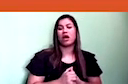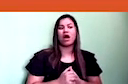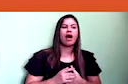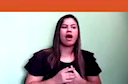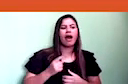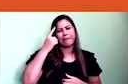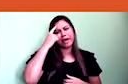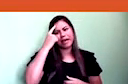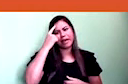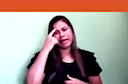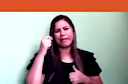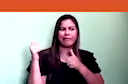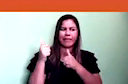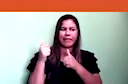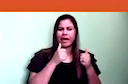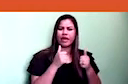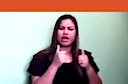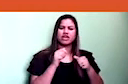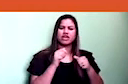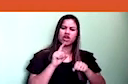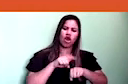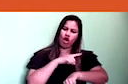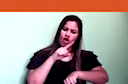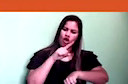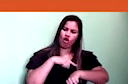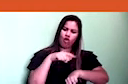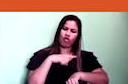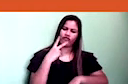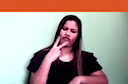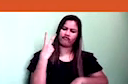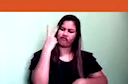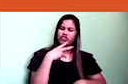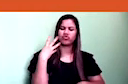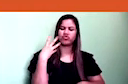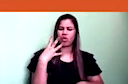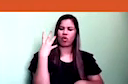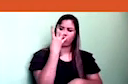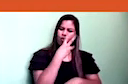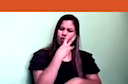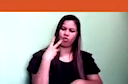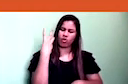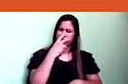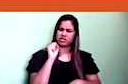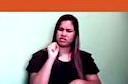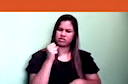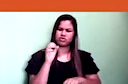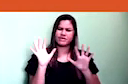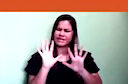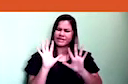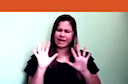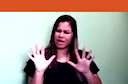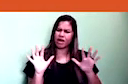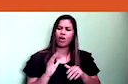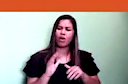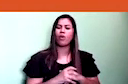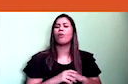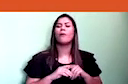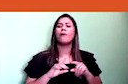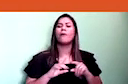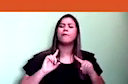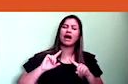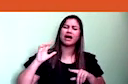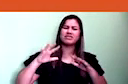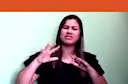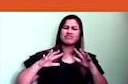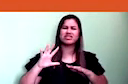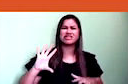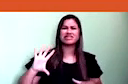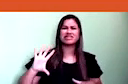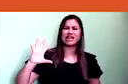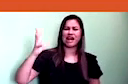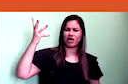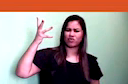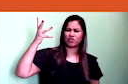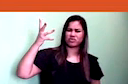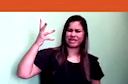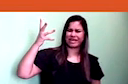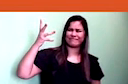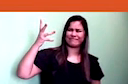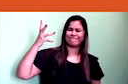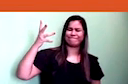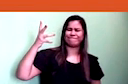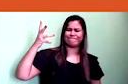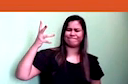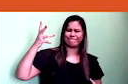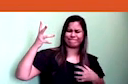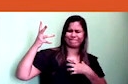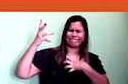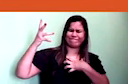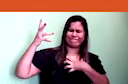otimista o tempo, 100% do tempo, infelizmente, né, mas mesmo quando alguma coisa lhe ferir, quando alguma coisa lhe